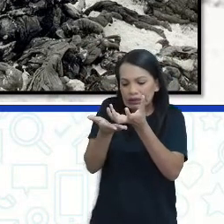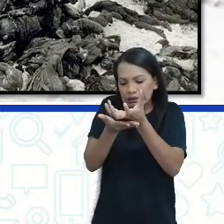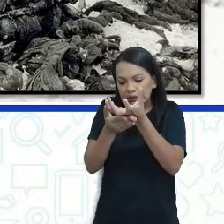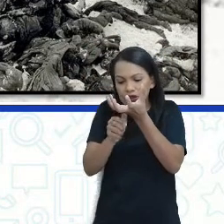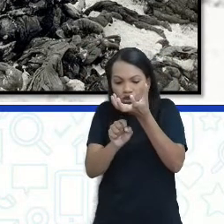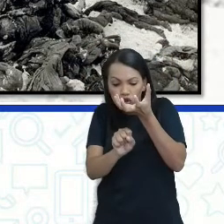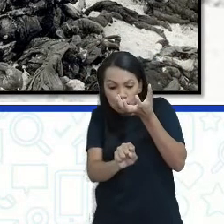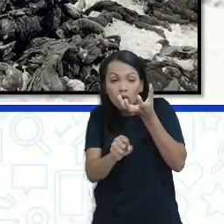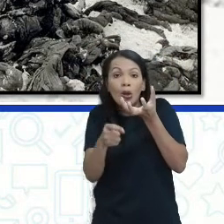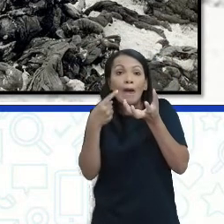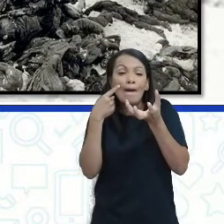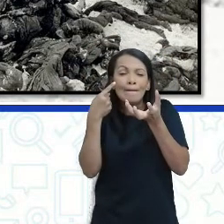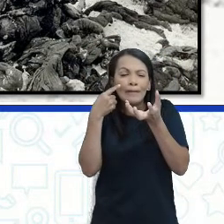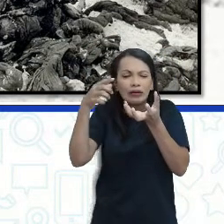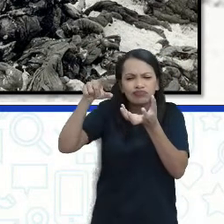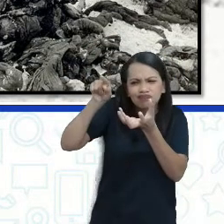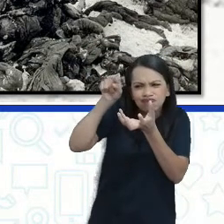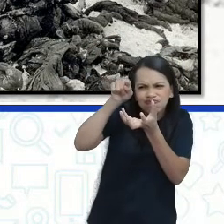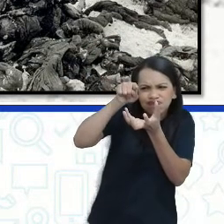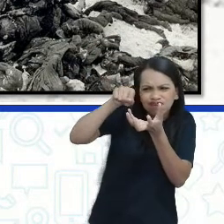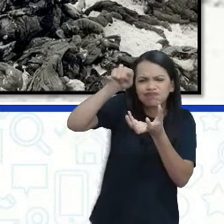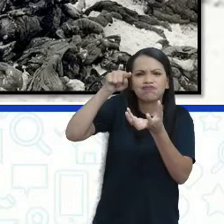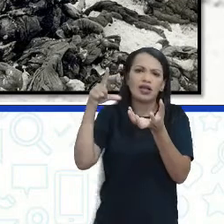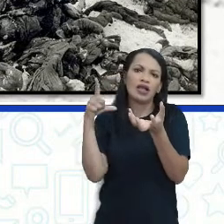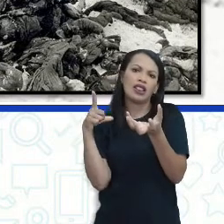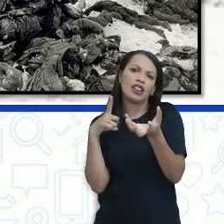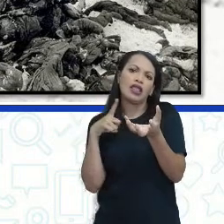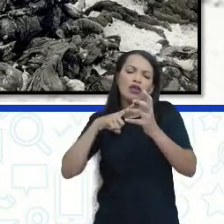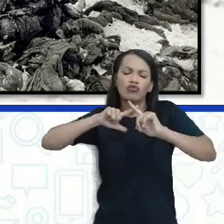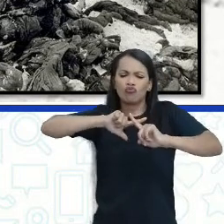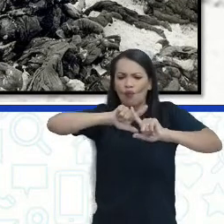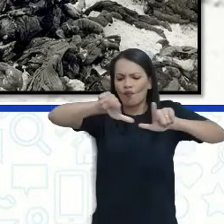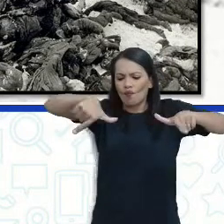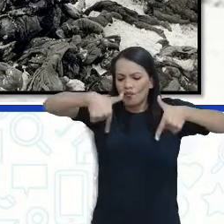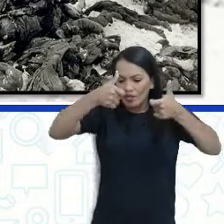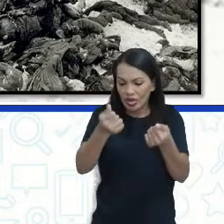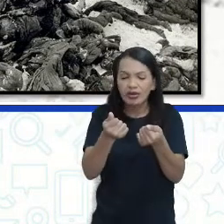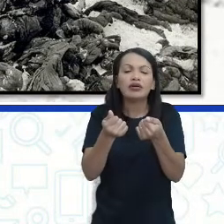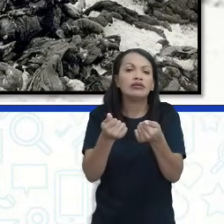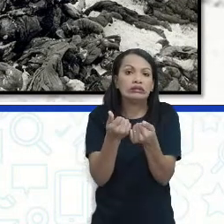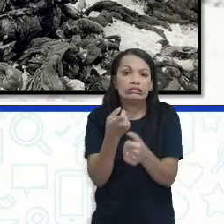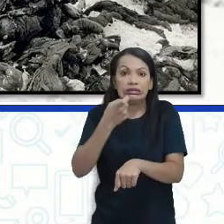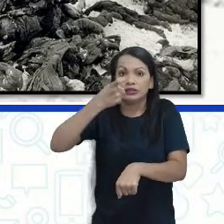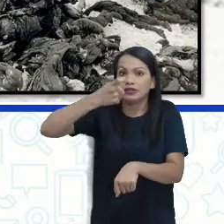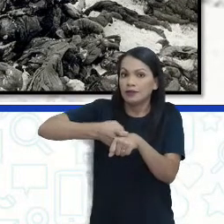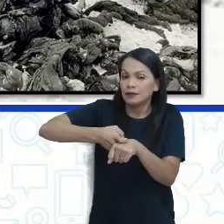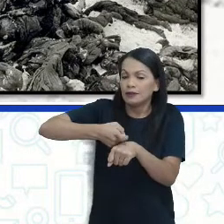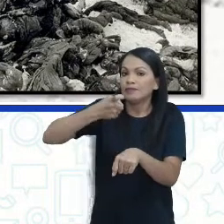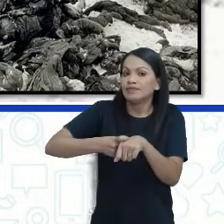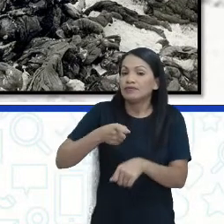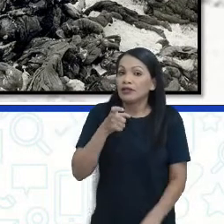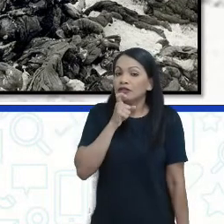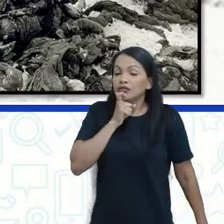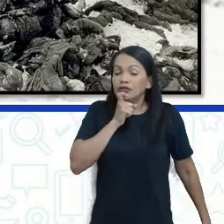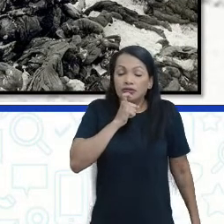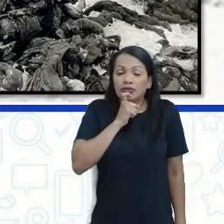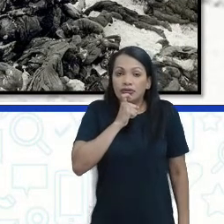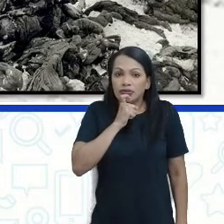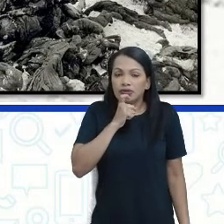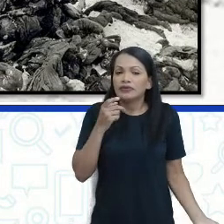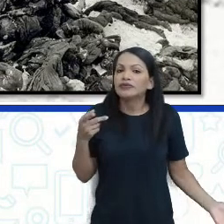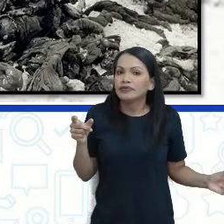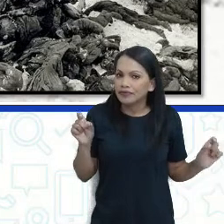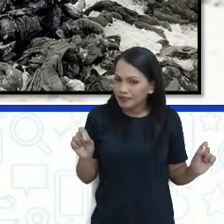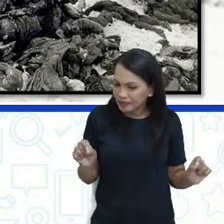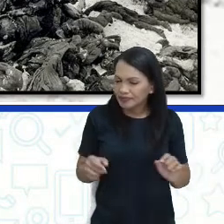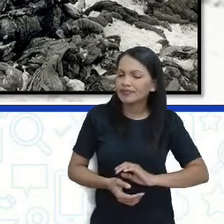episódio semelhante, né, tempos antes, né, com a invasão dos exércitos de Napoleão Bonaparte, né, ele invade,